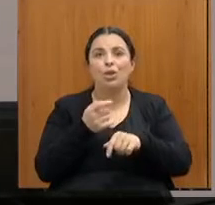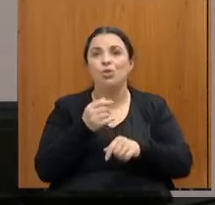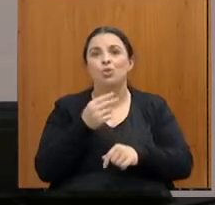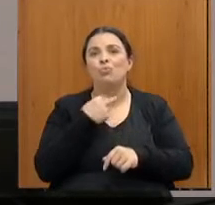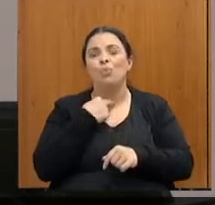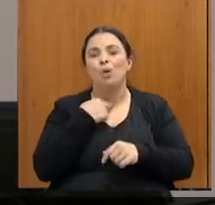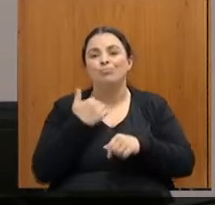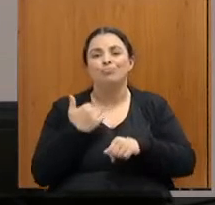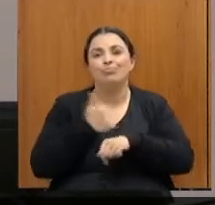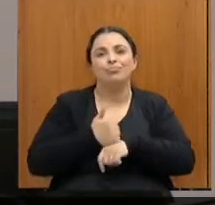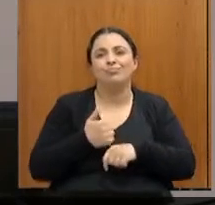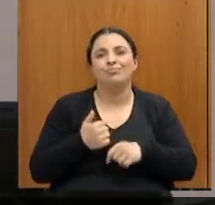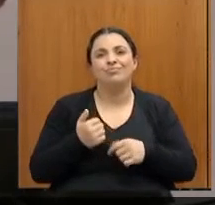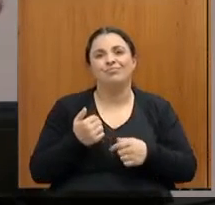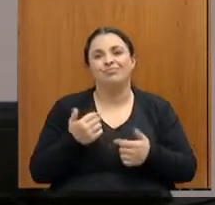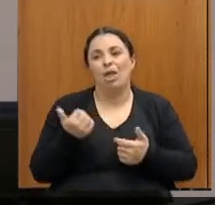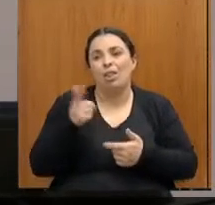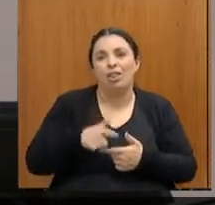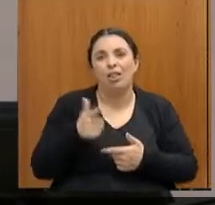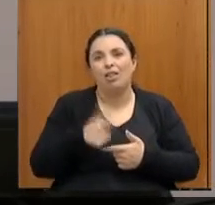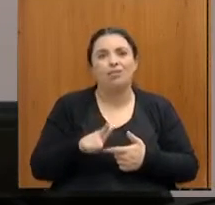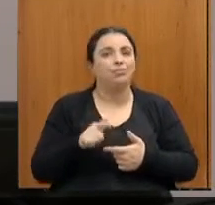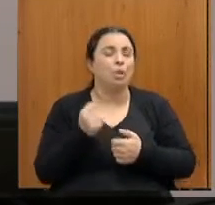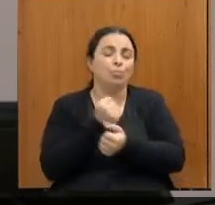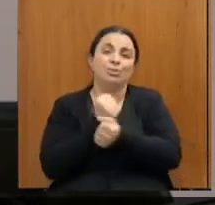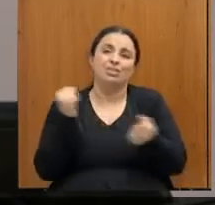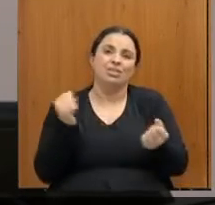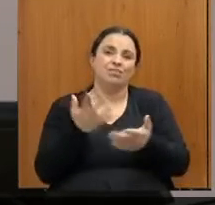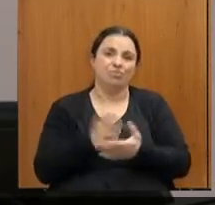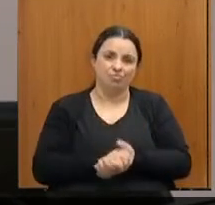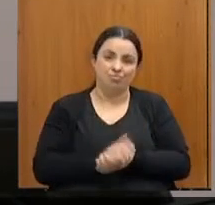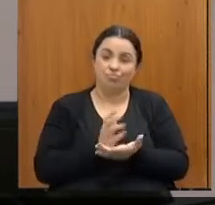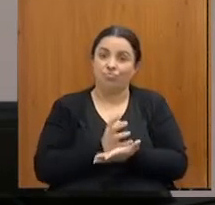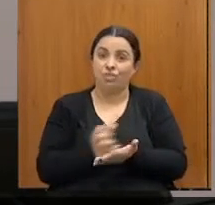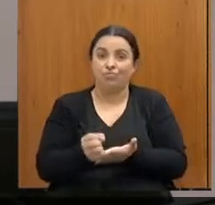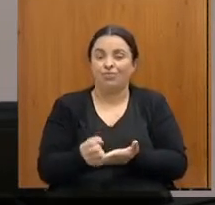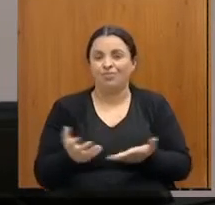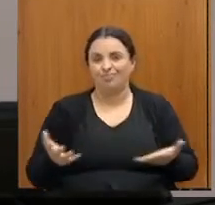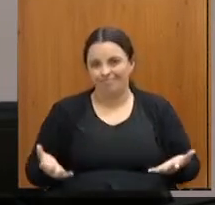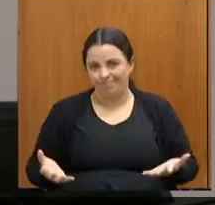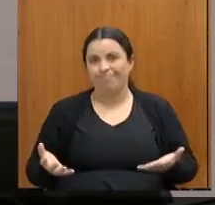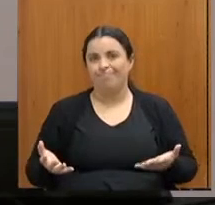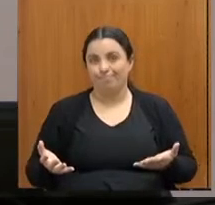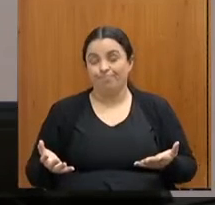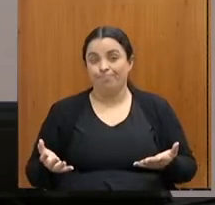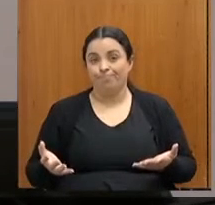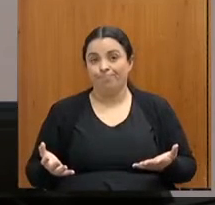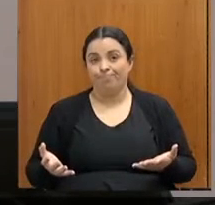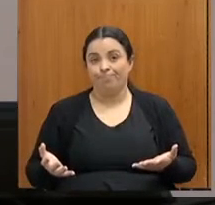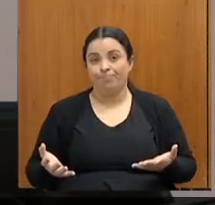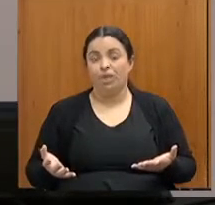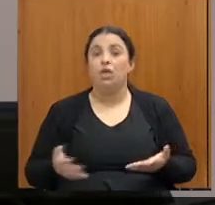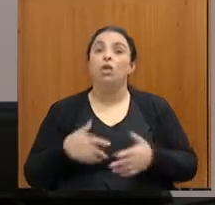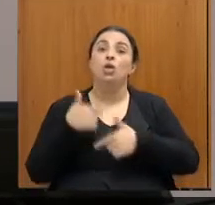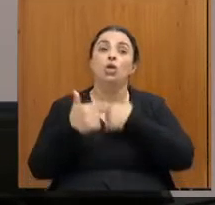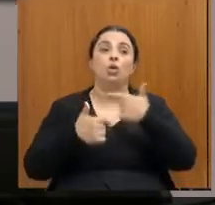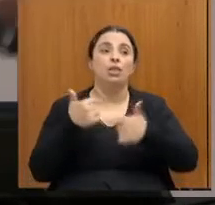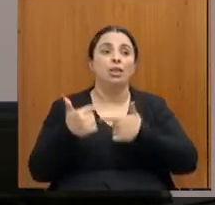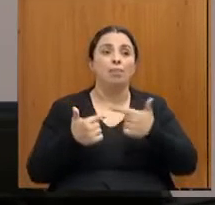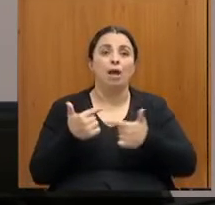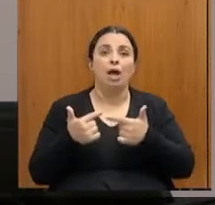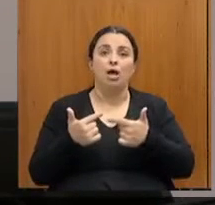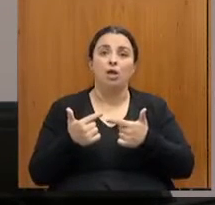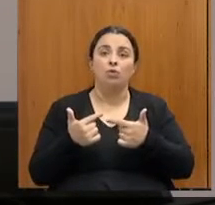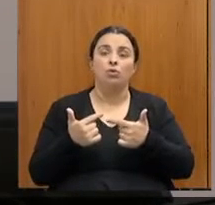eu queria concordar inteiramente com isso e dizer que o trabalho feito ele